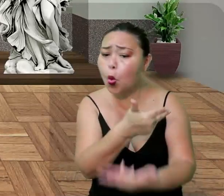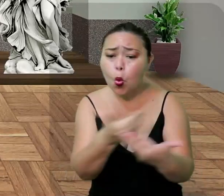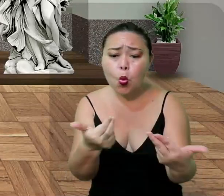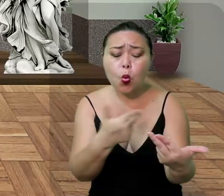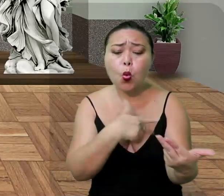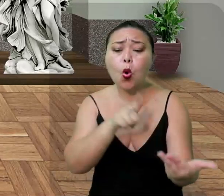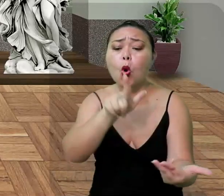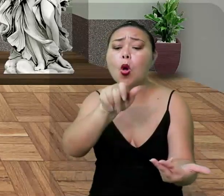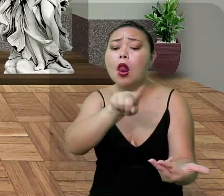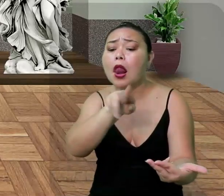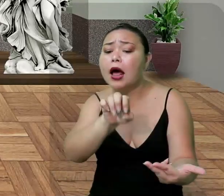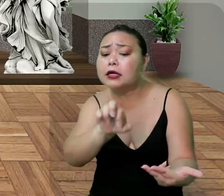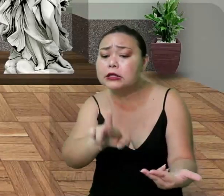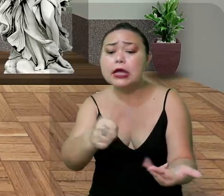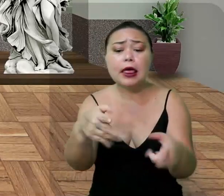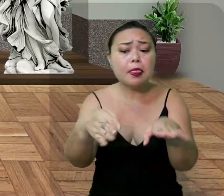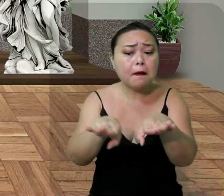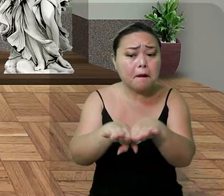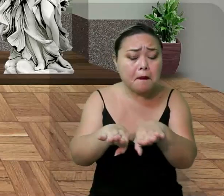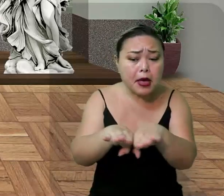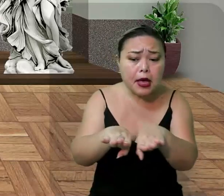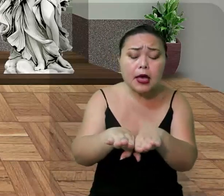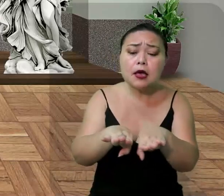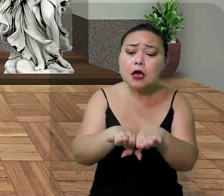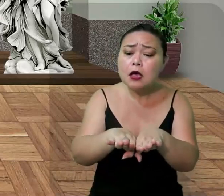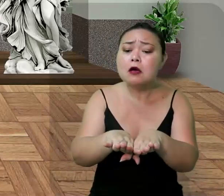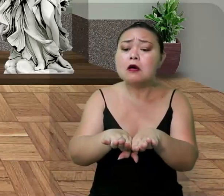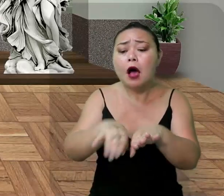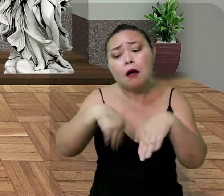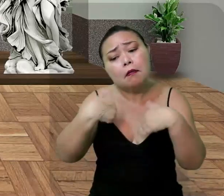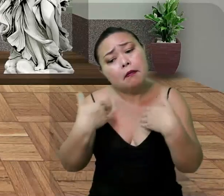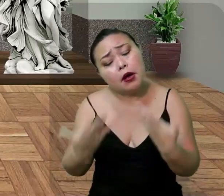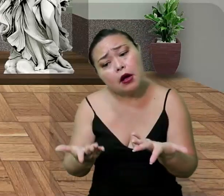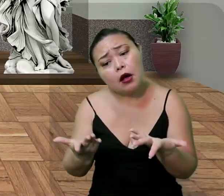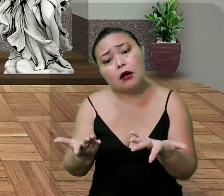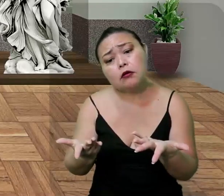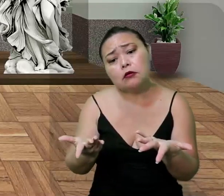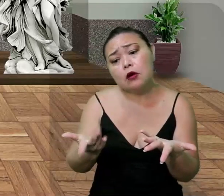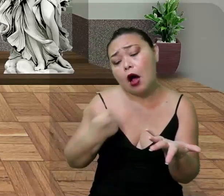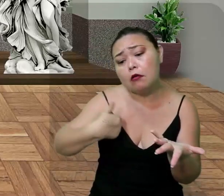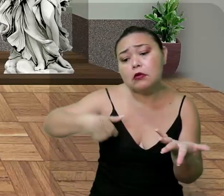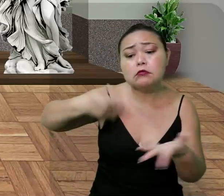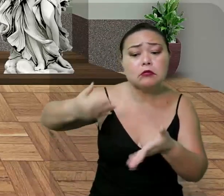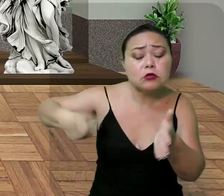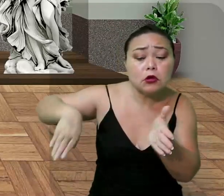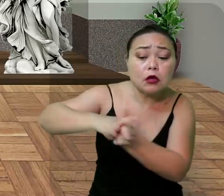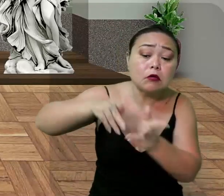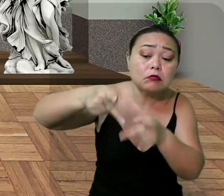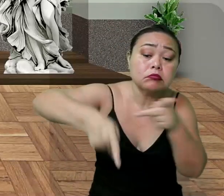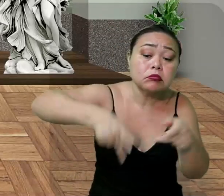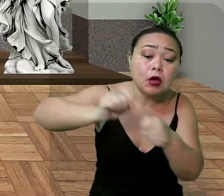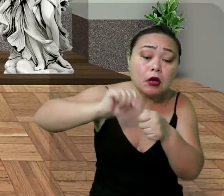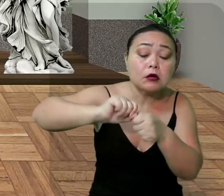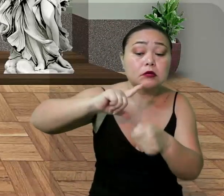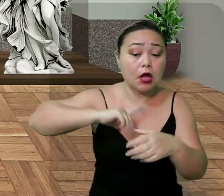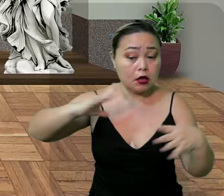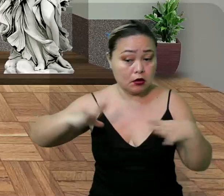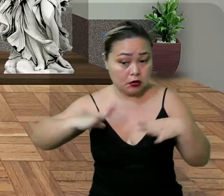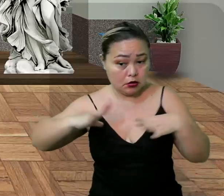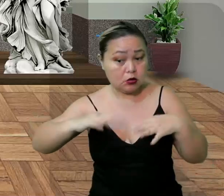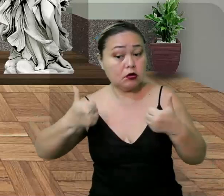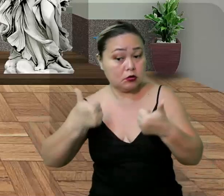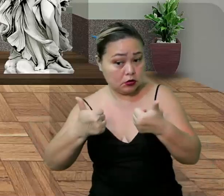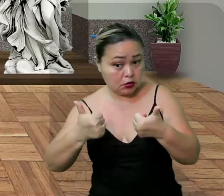o lazer também, mas nem tudo isso acaba chegando para o povão. Existe cidade